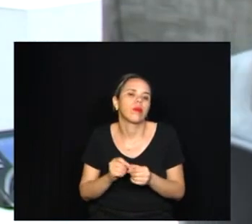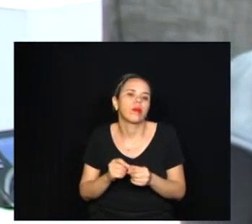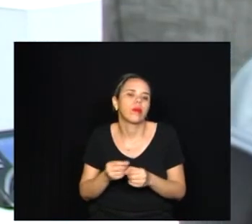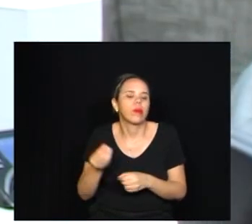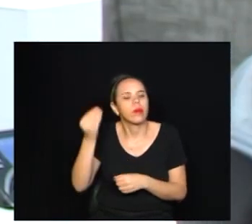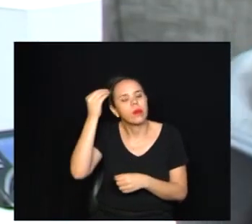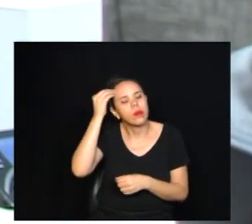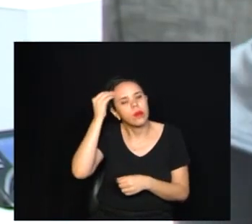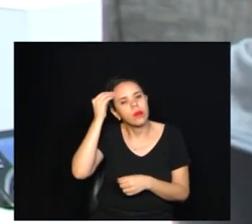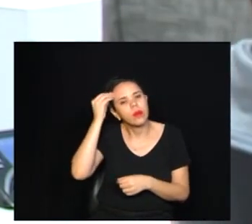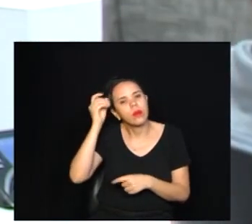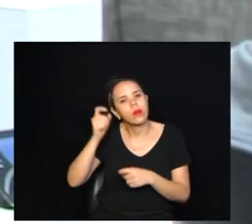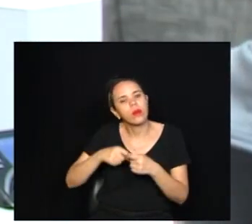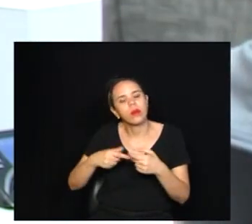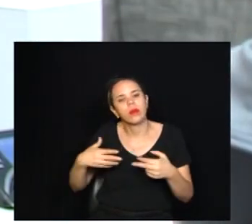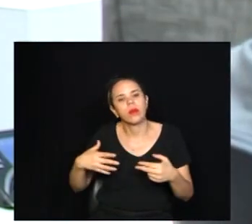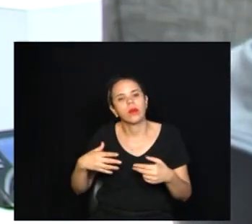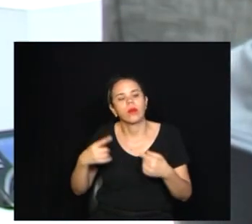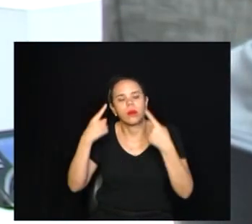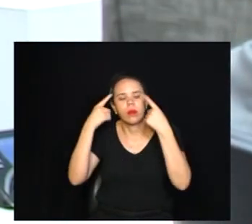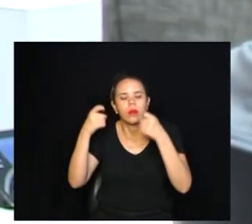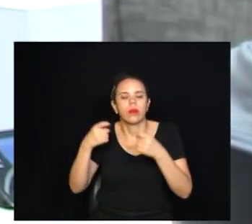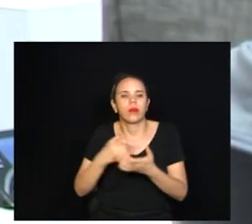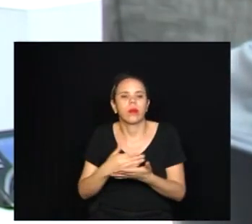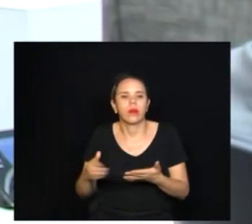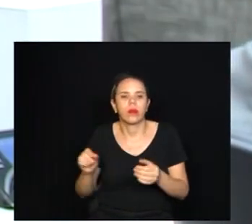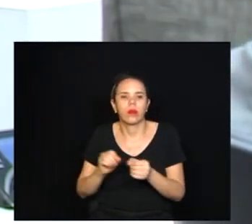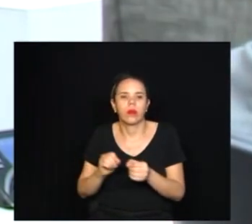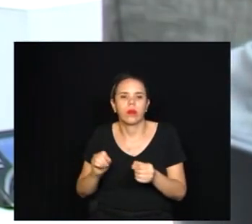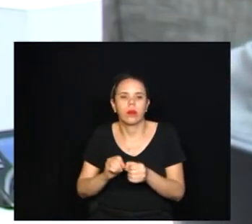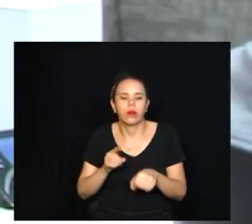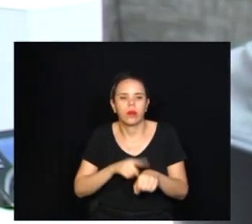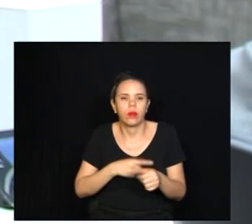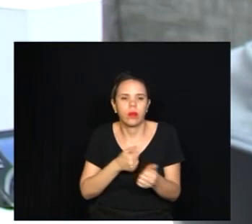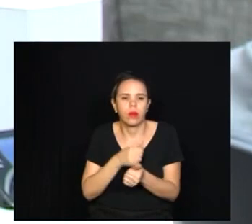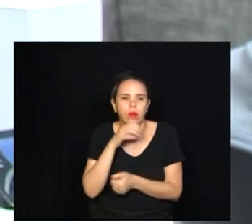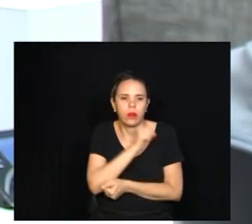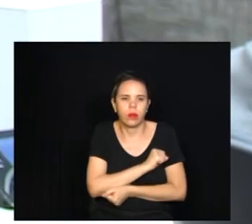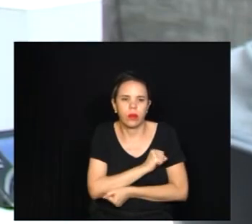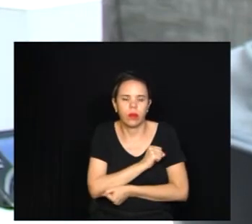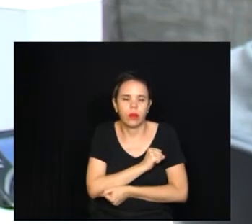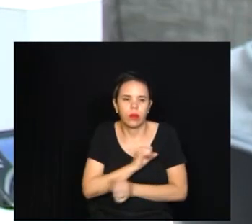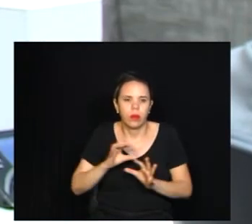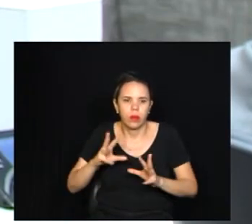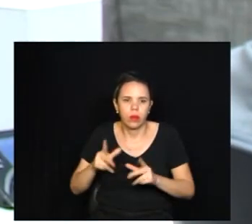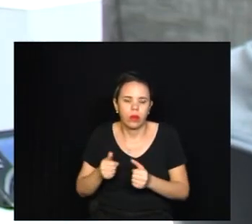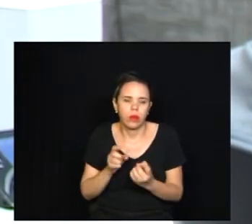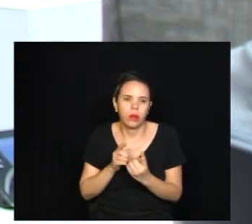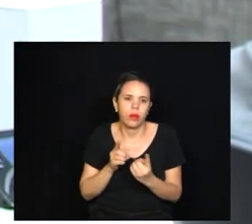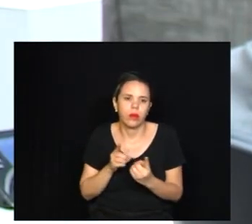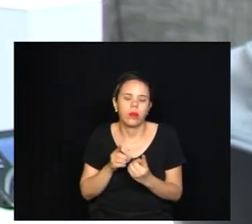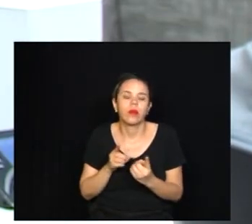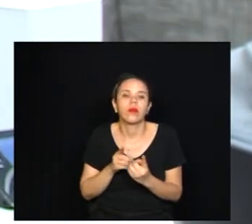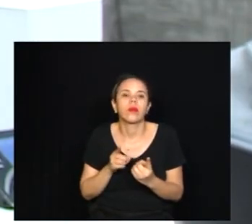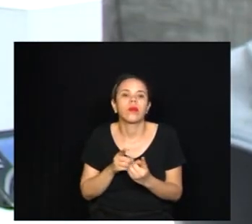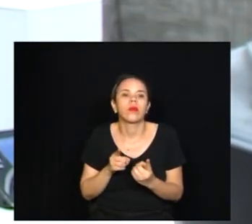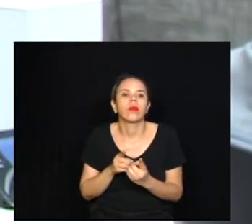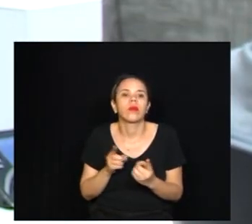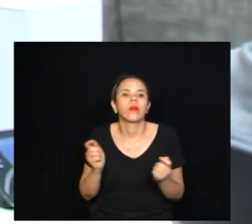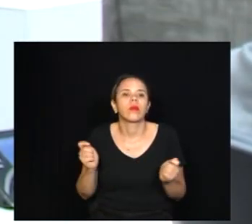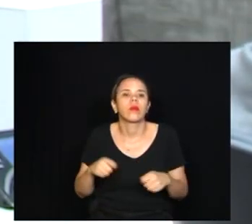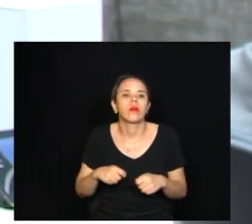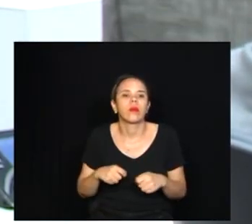como possibilitar que aquela pessoa inicie num curto espaço todo o atendimento que